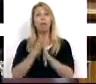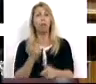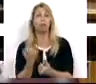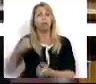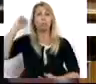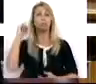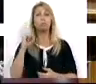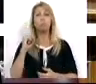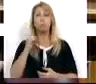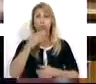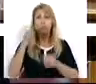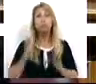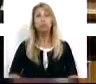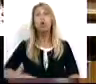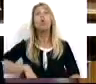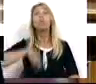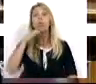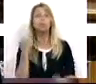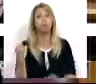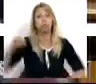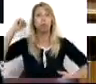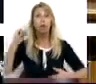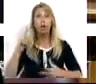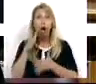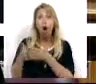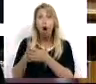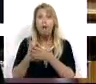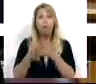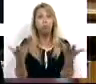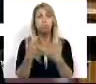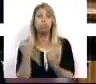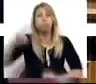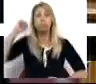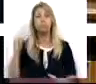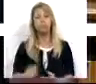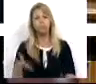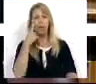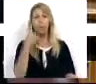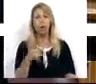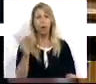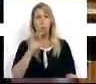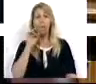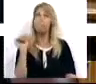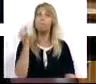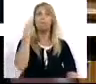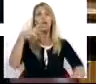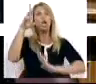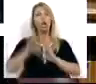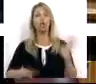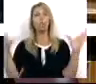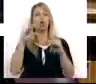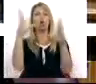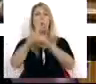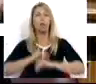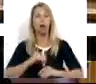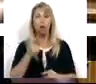poluição absolutos e com um desordenamento absoluto. Porque, repare, não é o primeiro caso, portanto, de regime extraordinário. Daqui